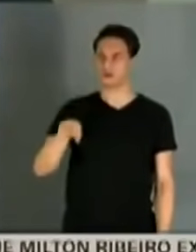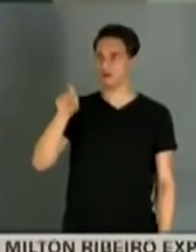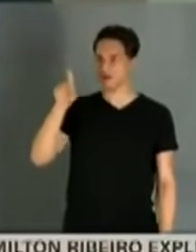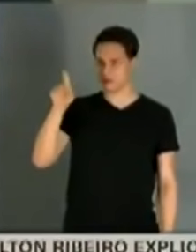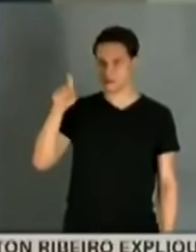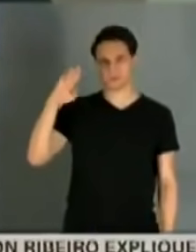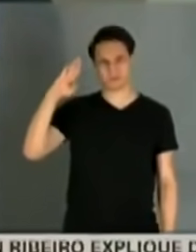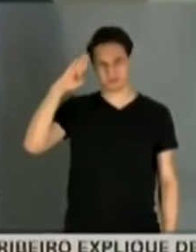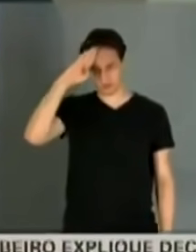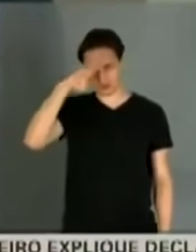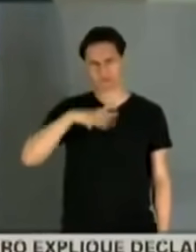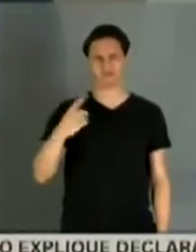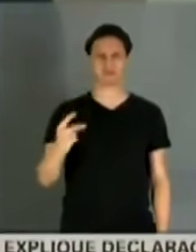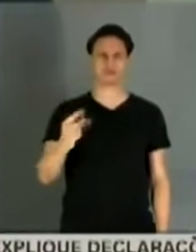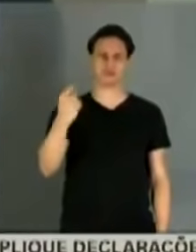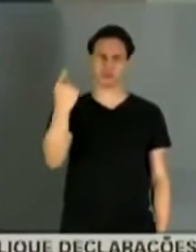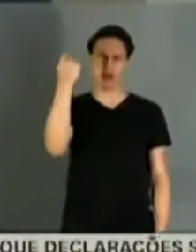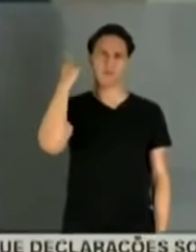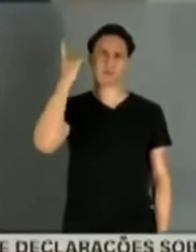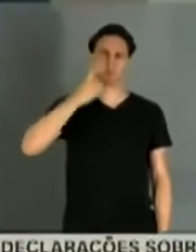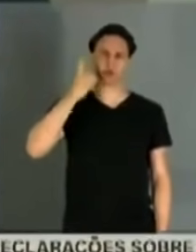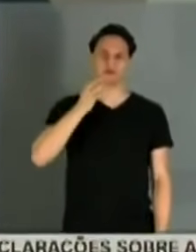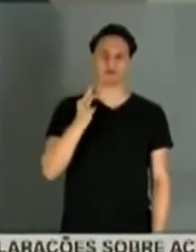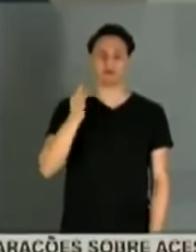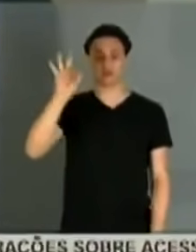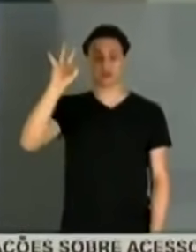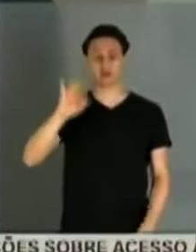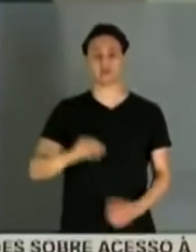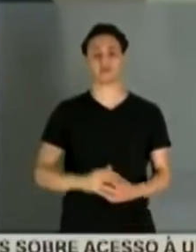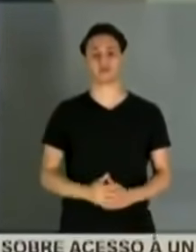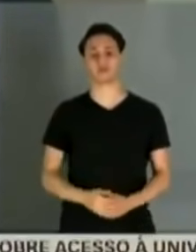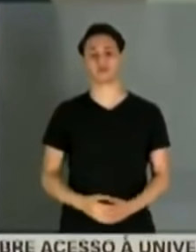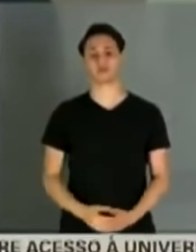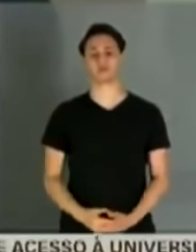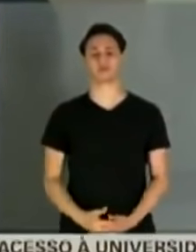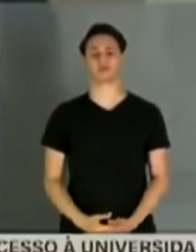desde o período que era deputado federal, mas